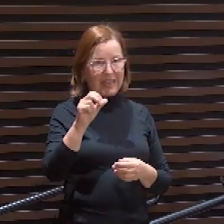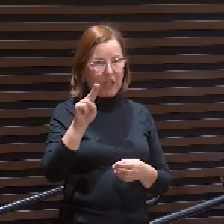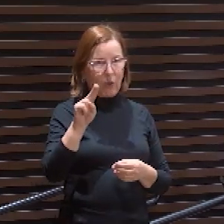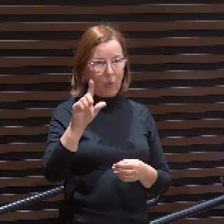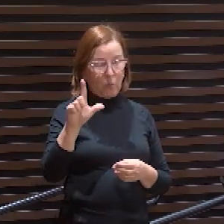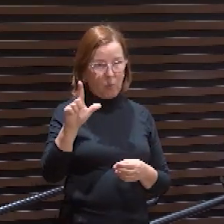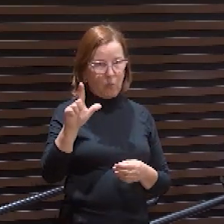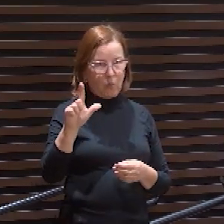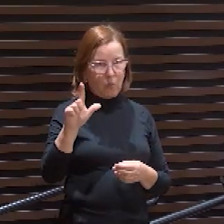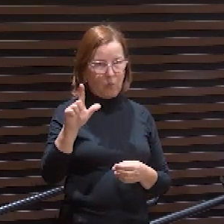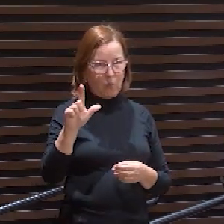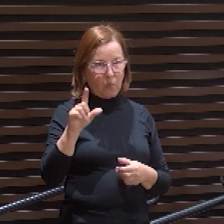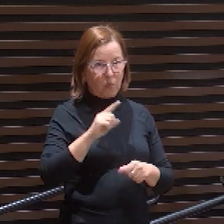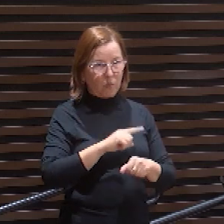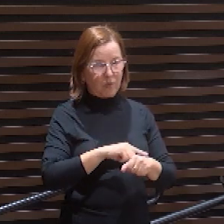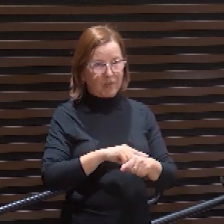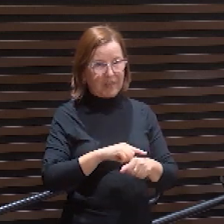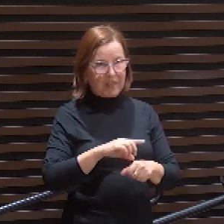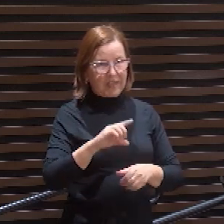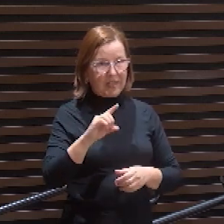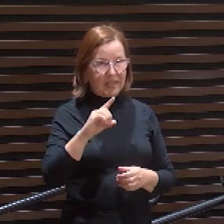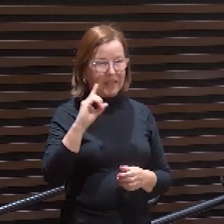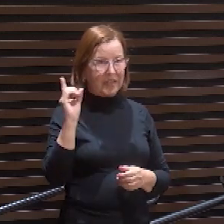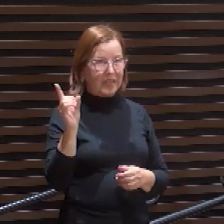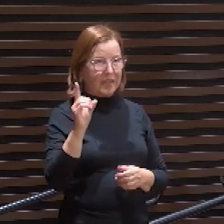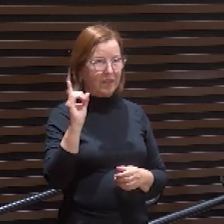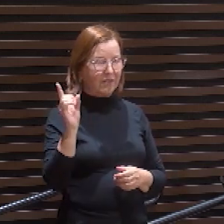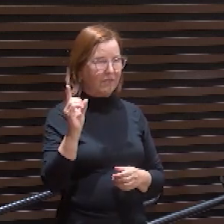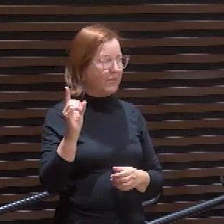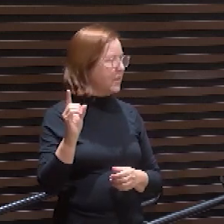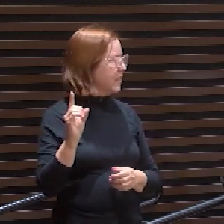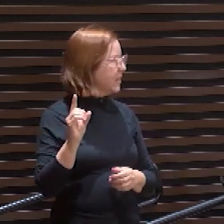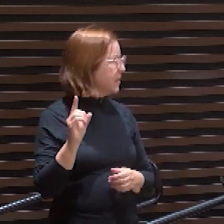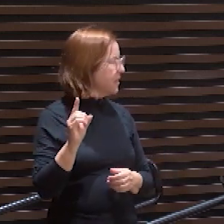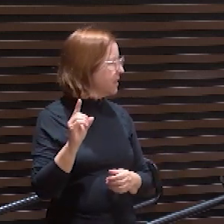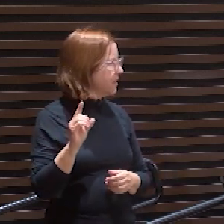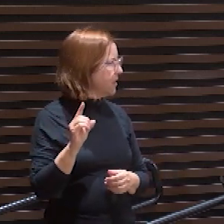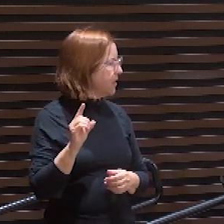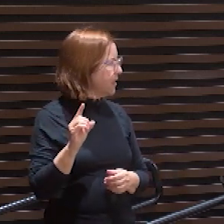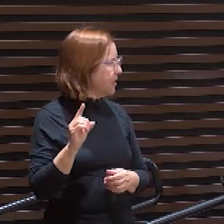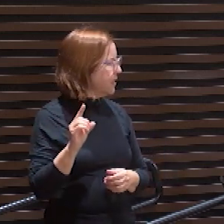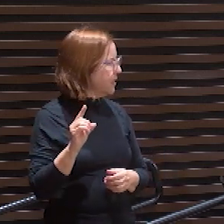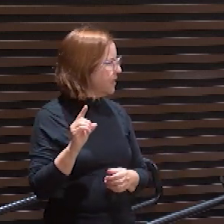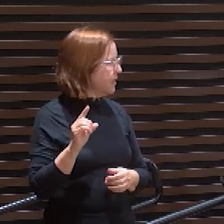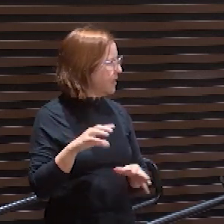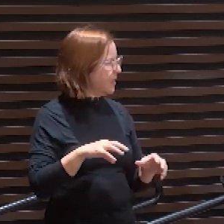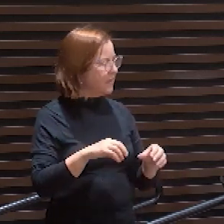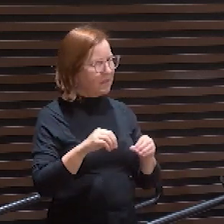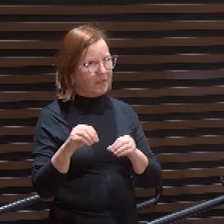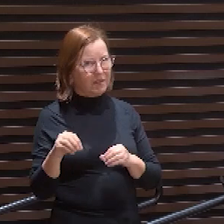quando Davi retira a bilha e a